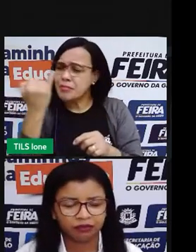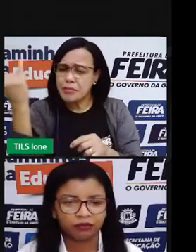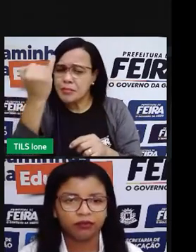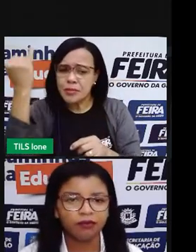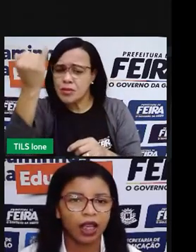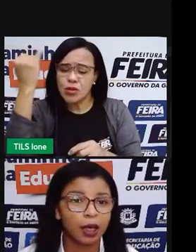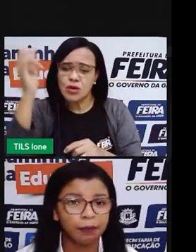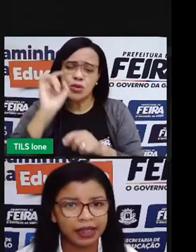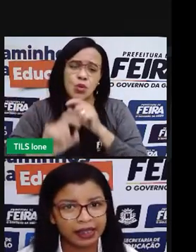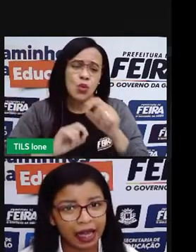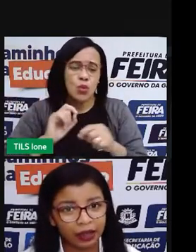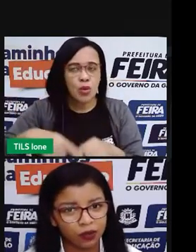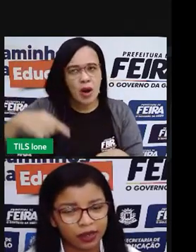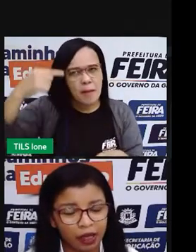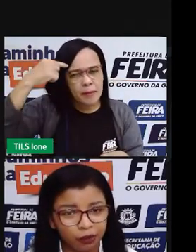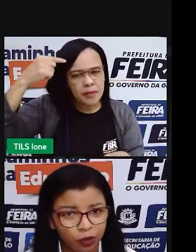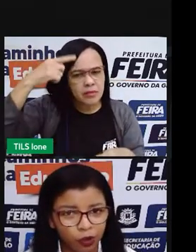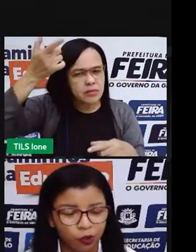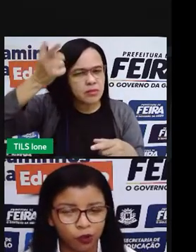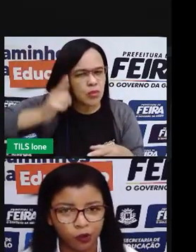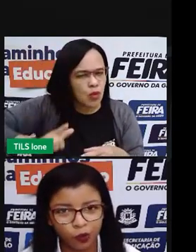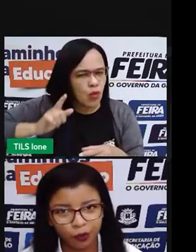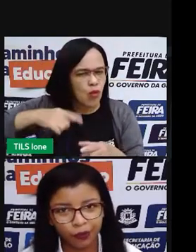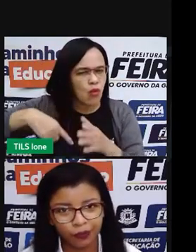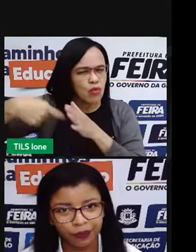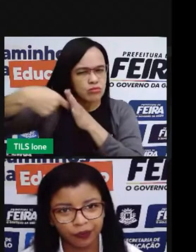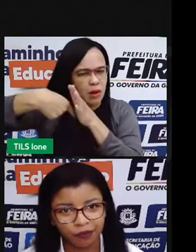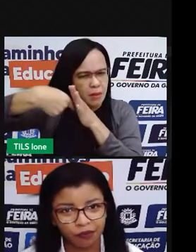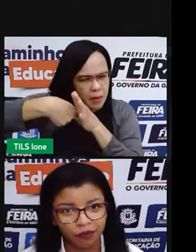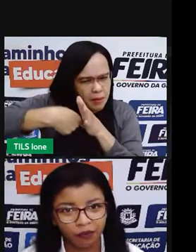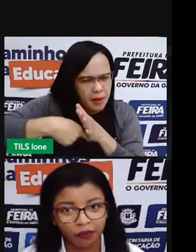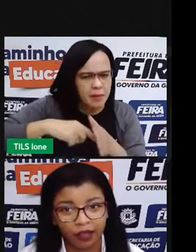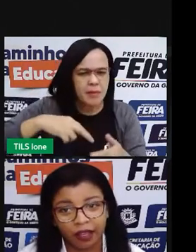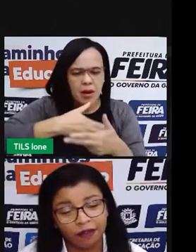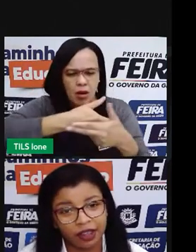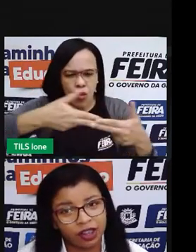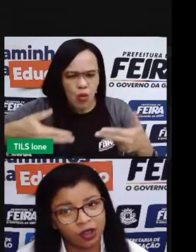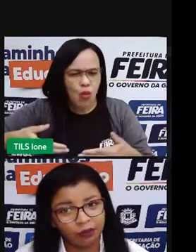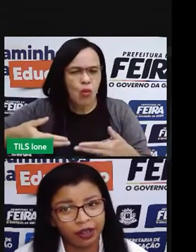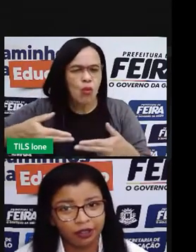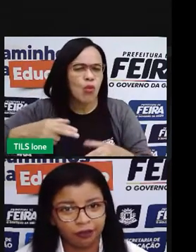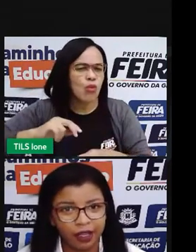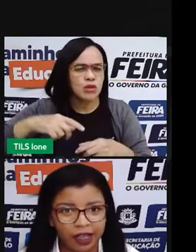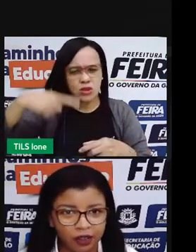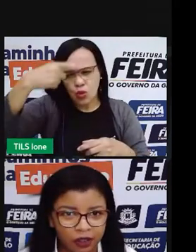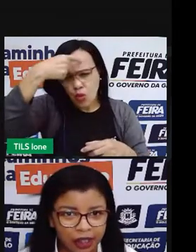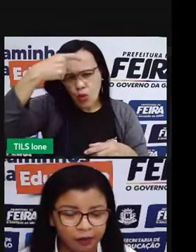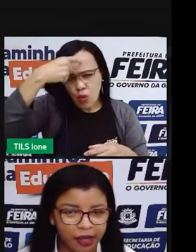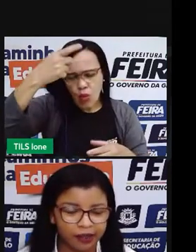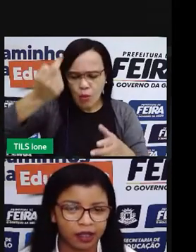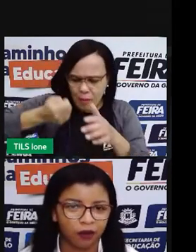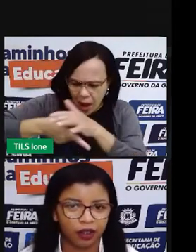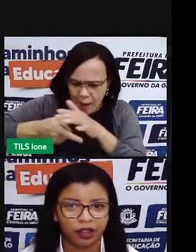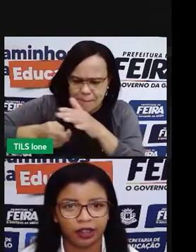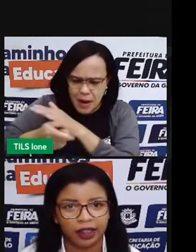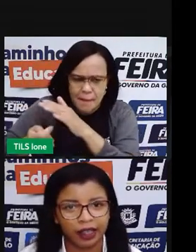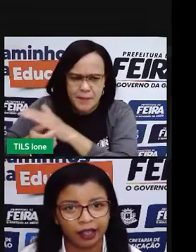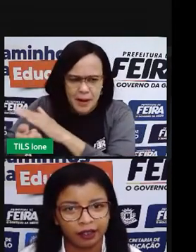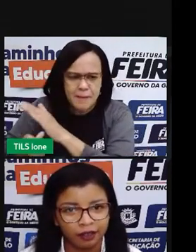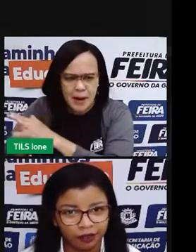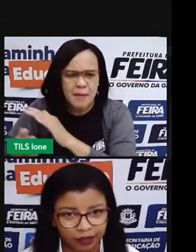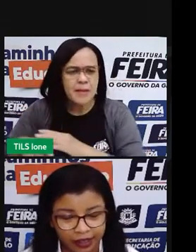importante repensar os hábitos de consumo? Refletir sobre diversos aspectos na hora